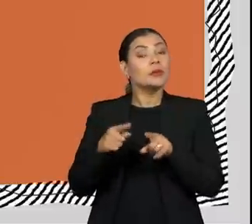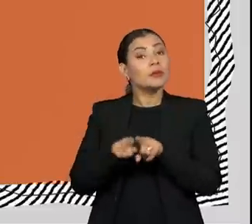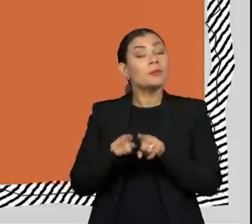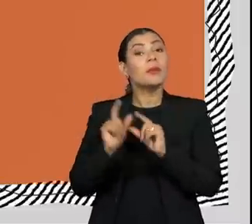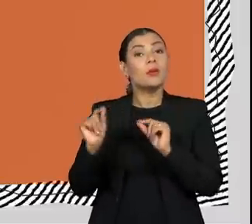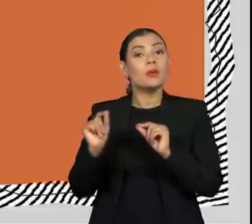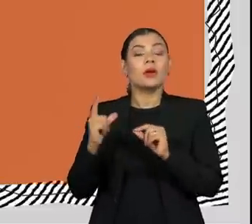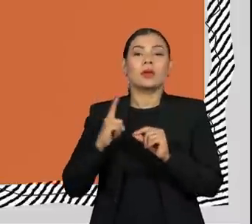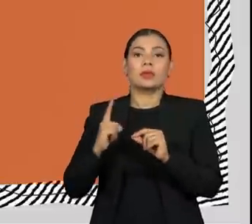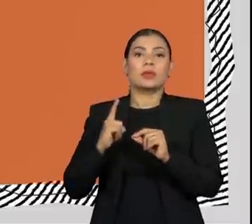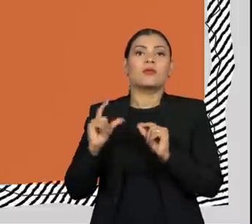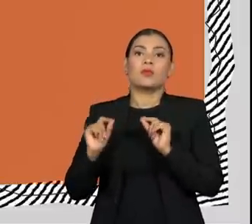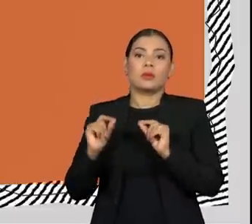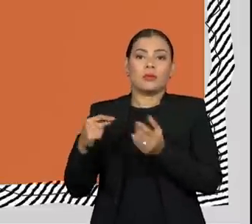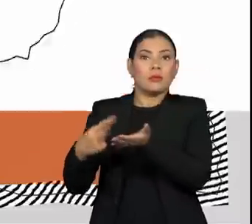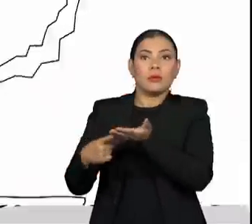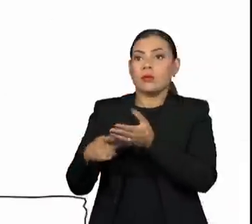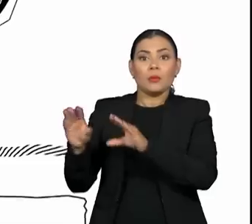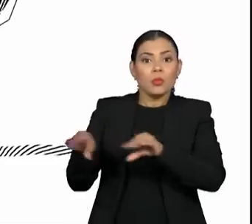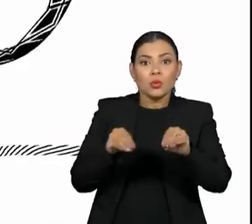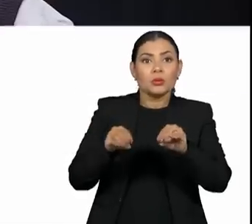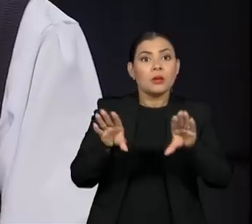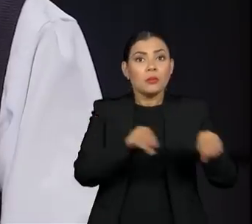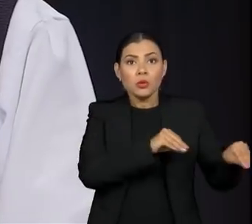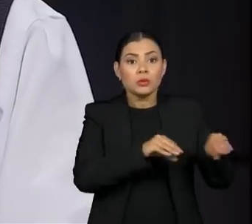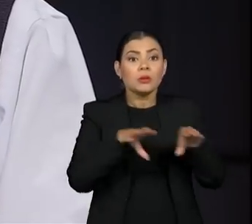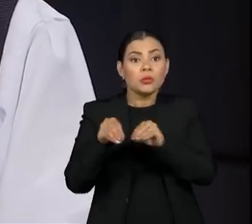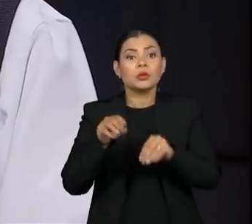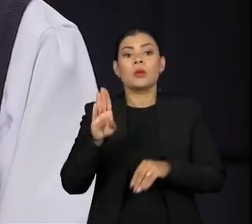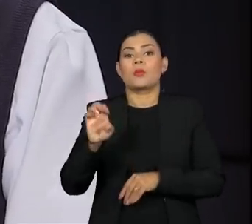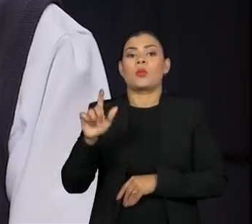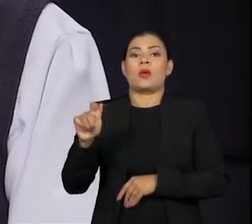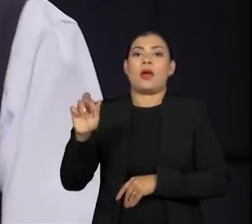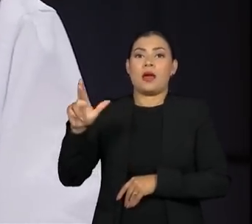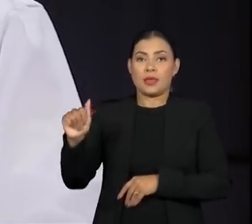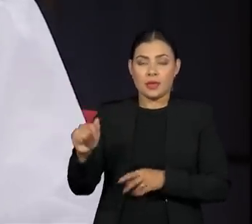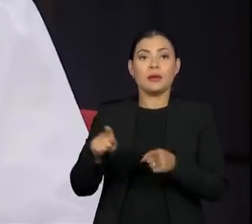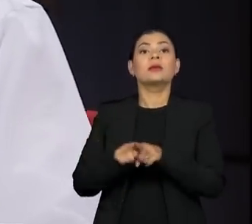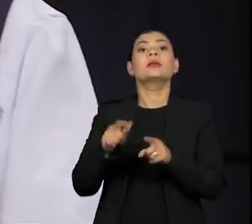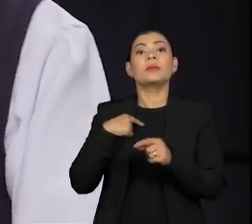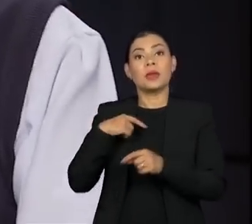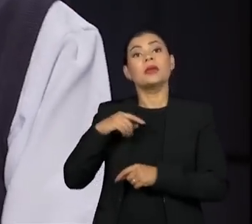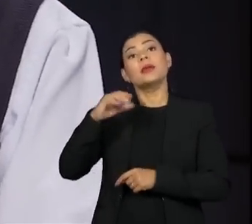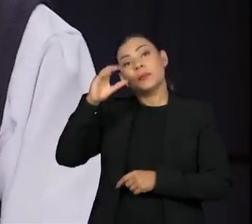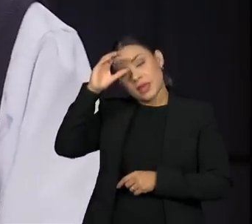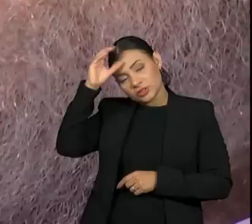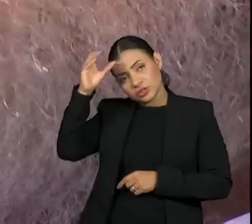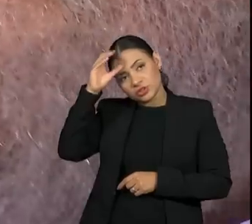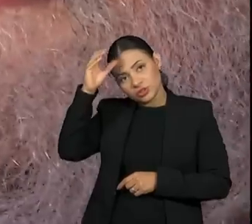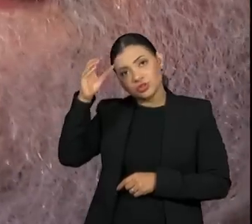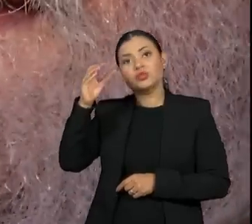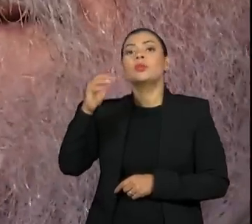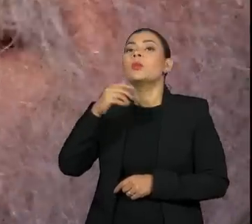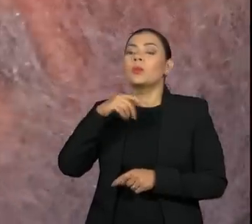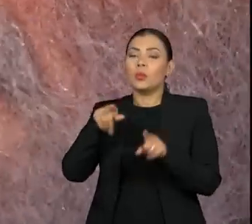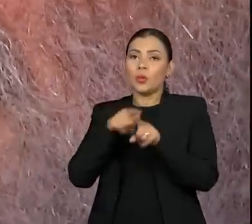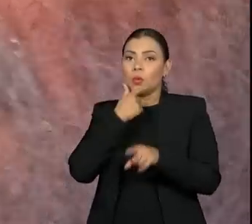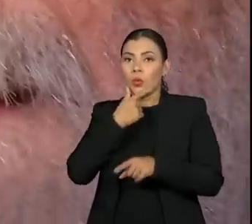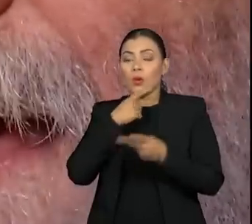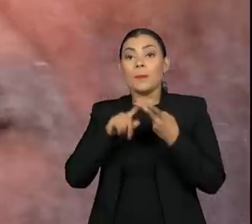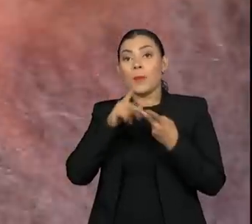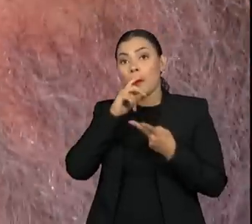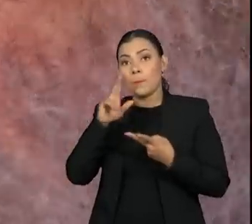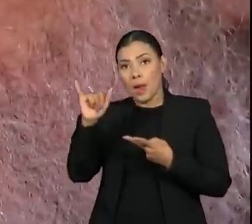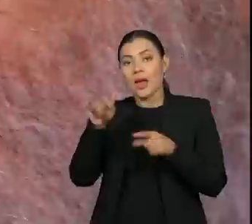eles tiveram que fazer um pé de vários lugares foram para bugar onde casaram com duas amigas meu pai meu tio casaram com a minha mãe minha tia e daí se